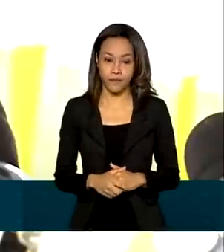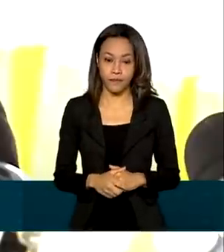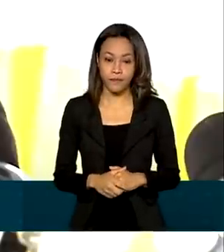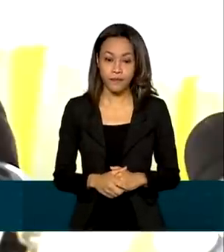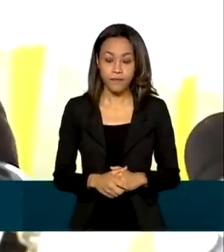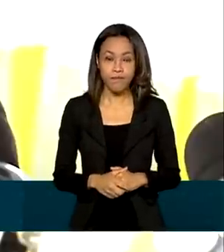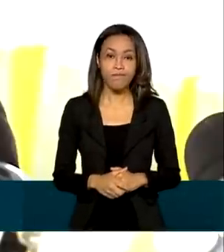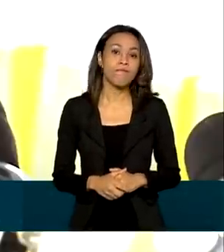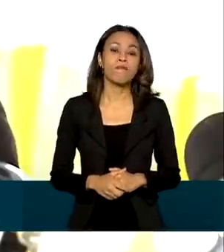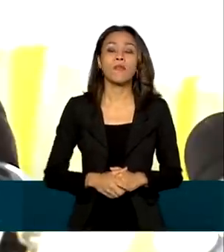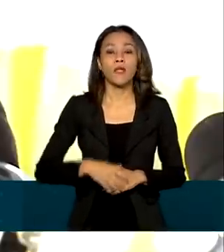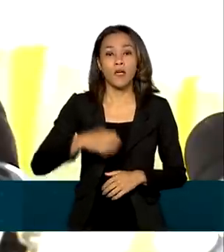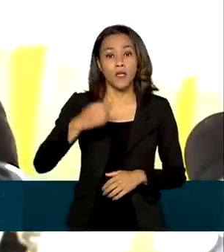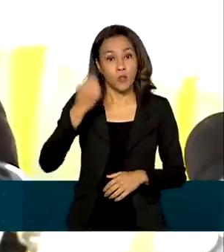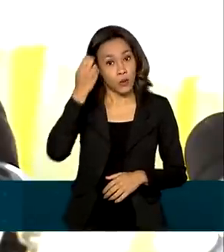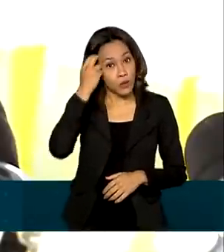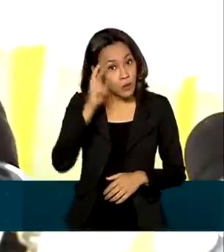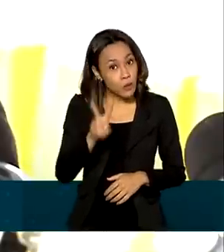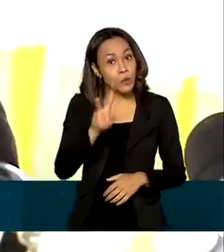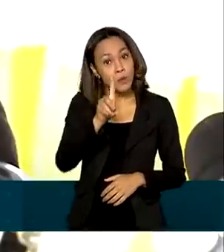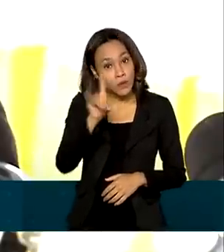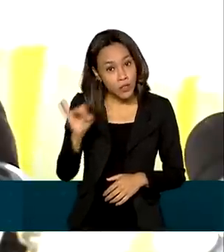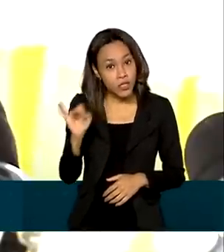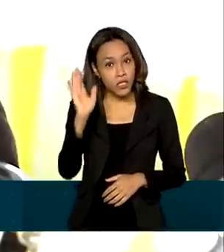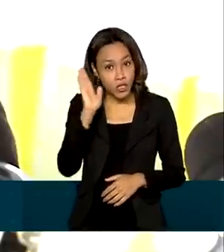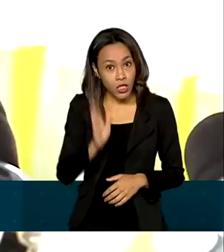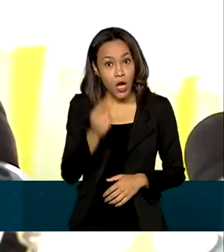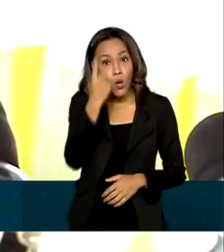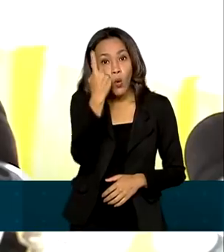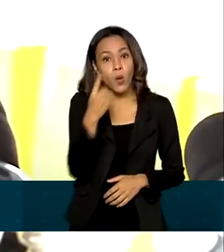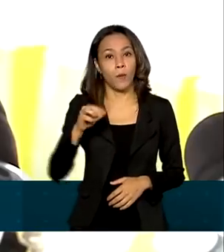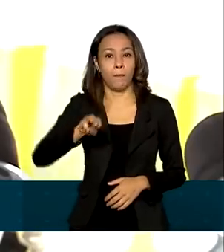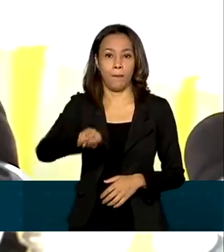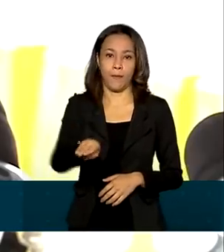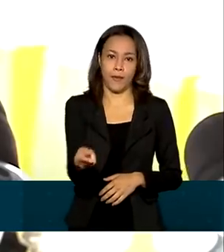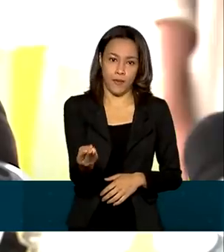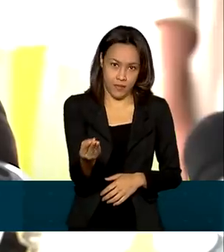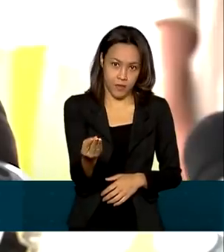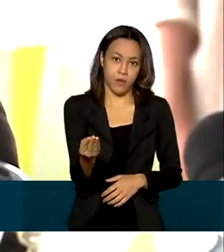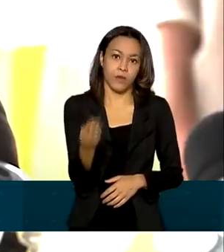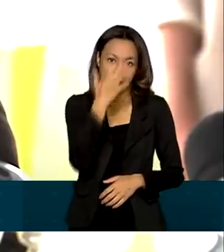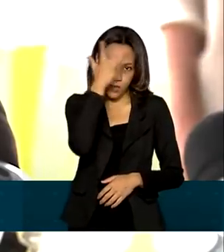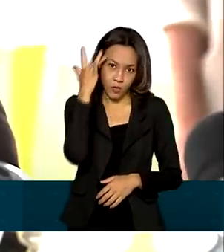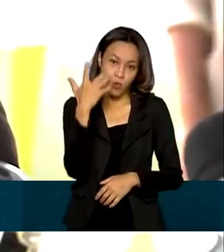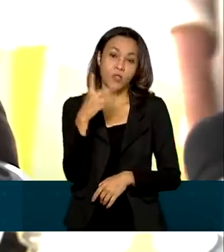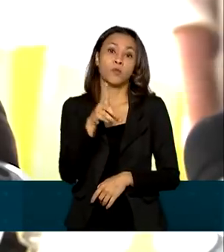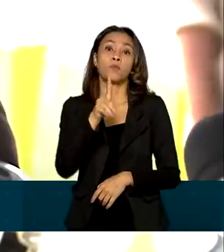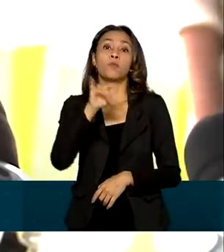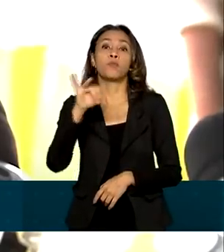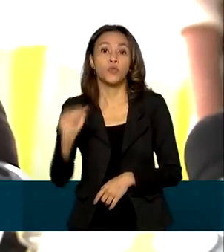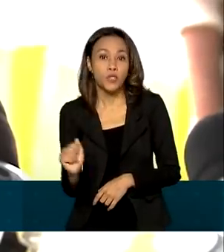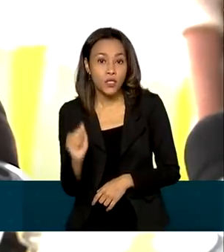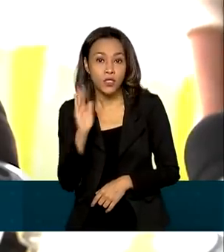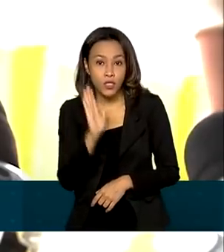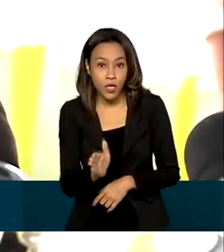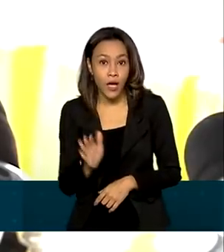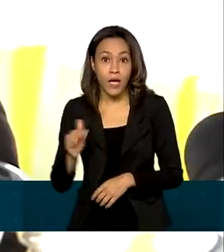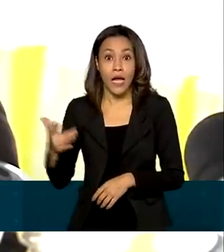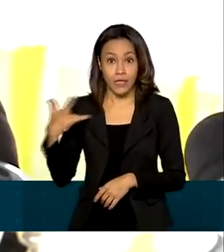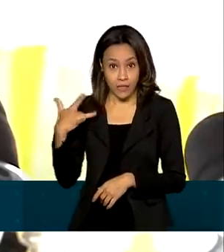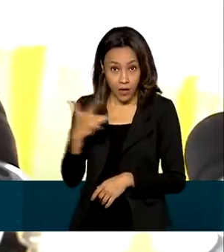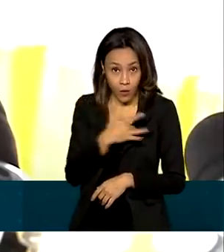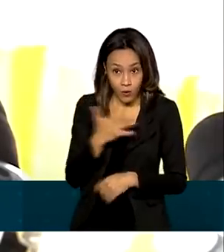No segundo dia consecutivo, vacinamos 1 milhão de pessoas por dia. A partir do momento que a saúde assim o